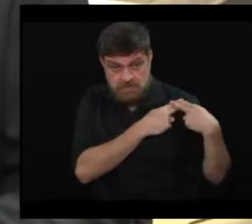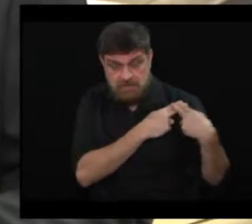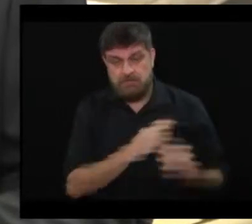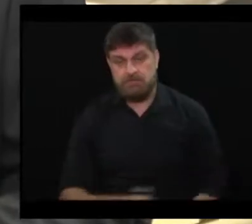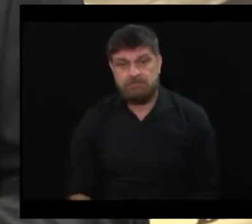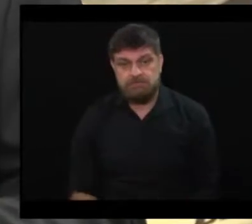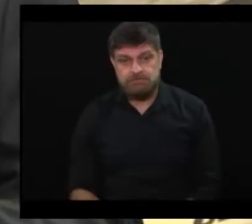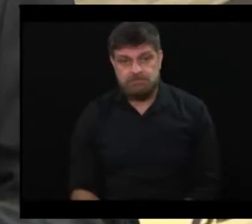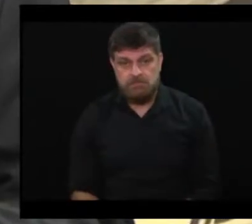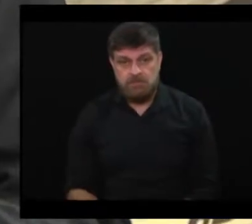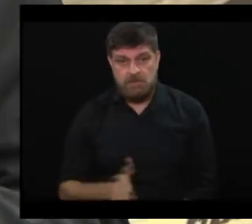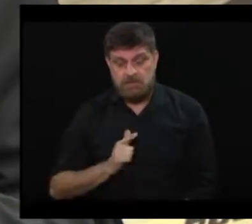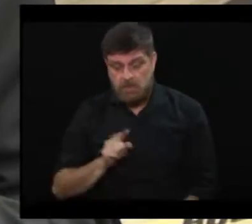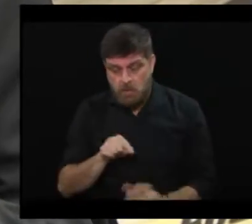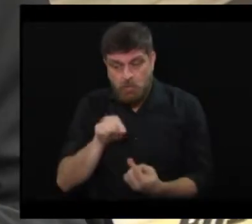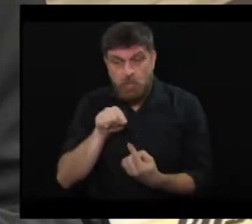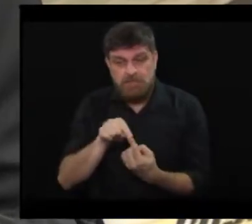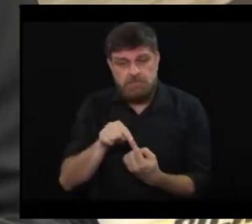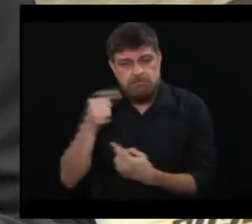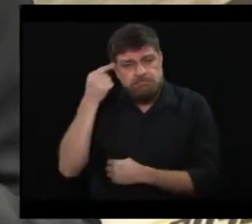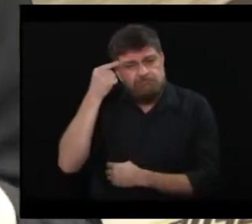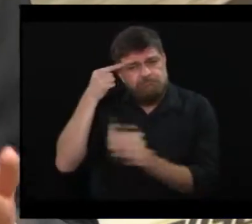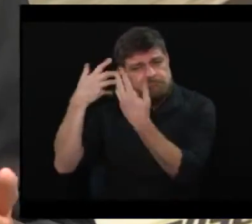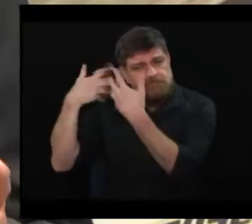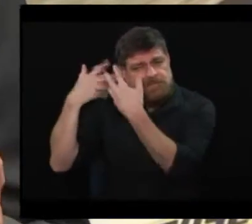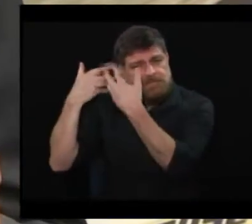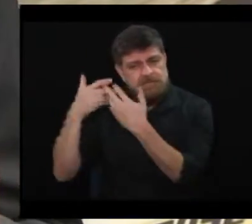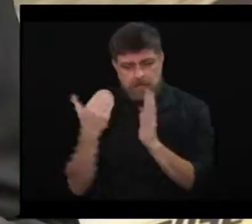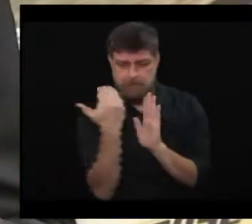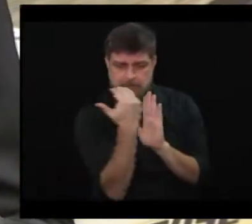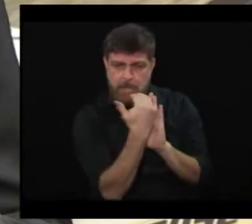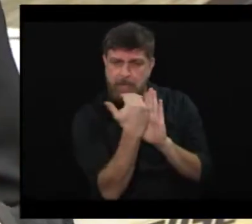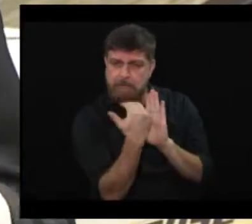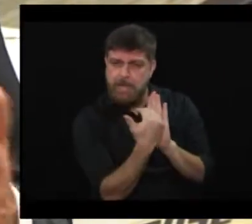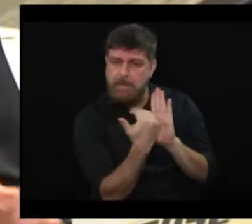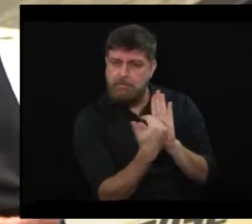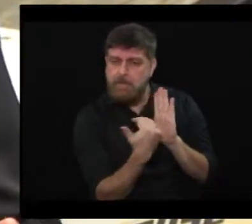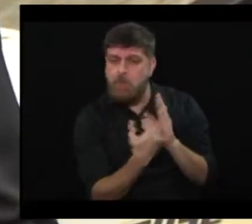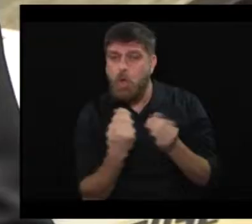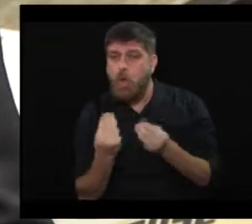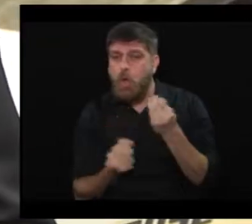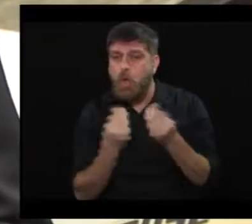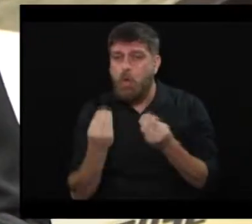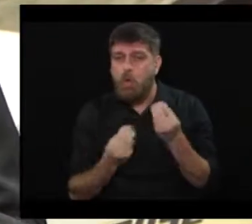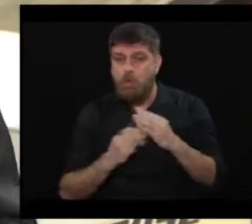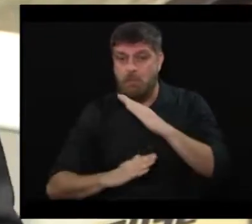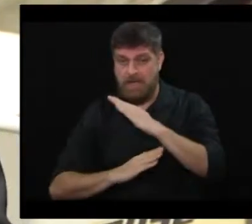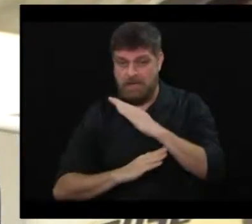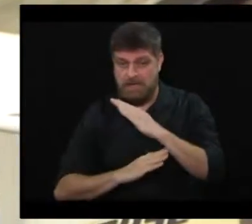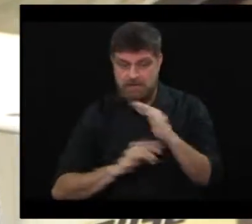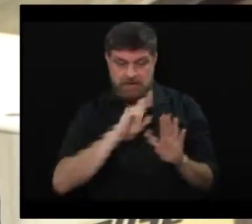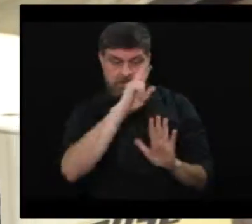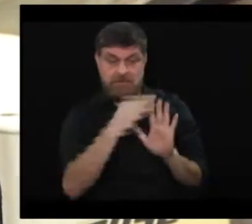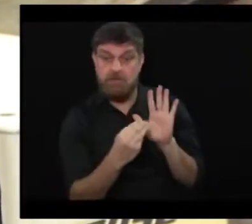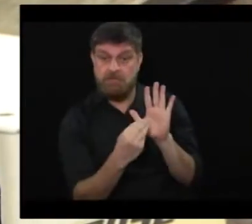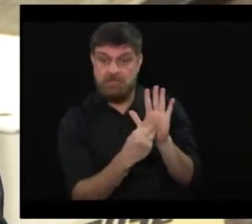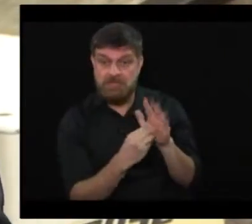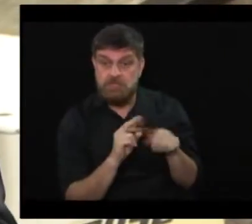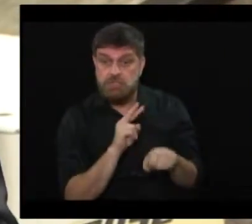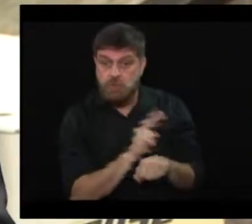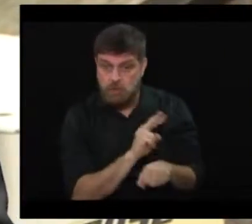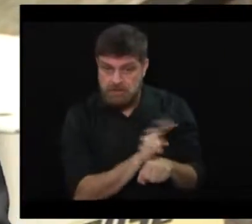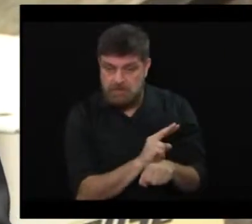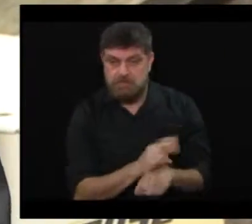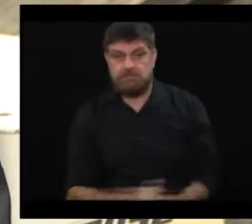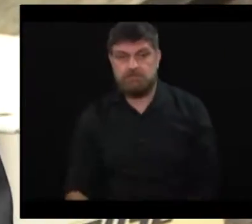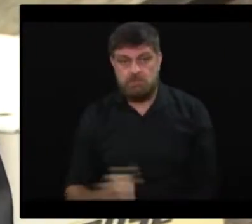presidência, mas para pensar uma agenda sustentável para a Câmara, uma agenda ambiental para a Câmara.